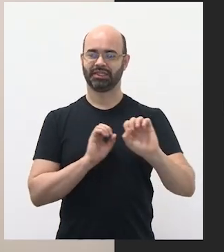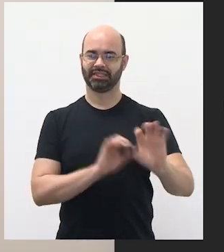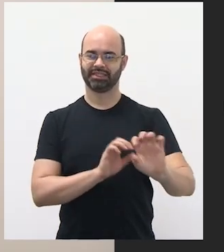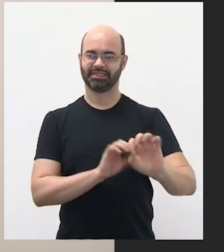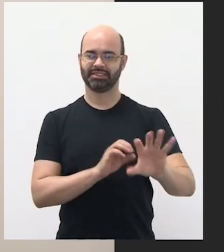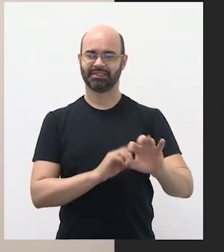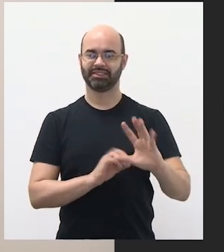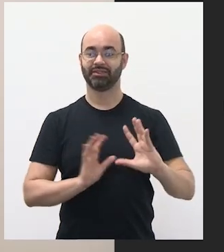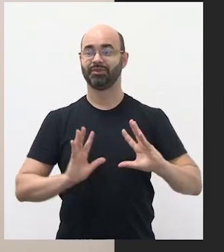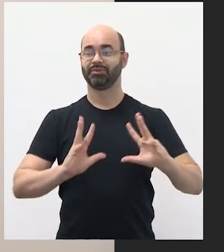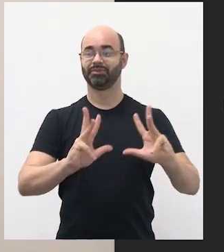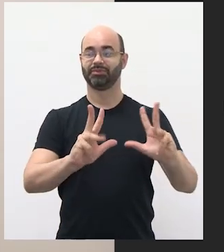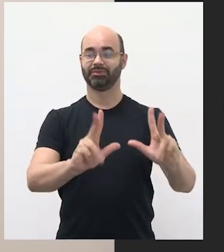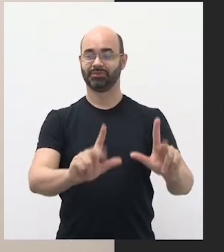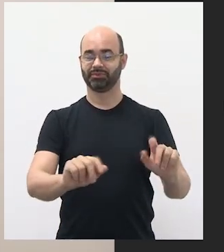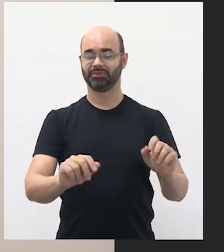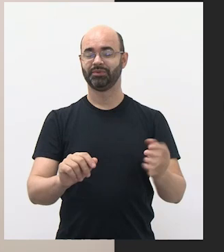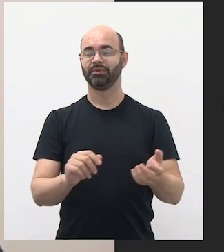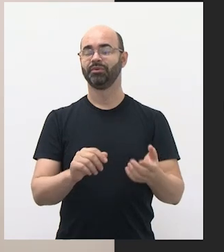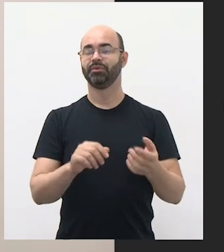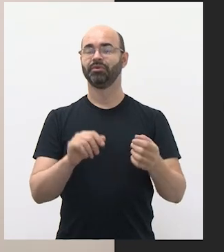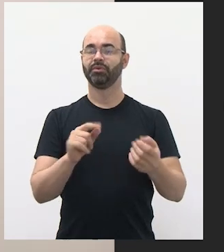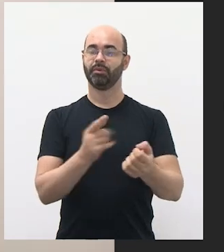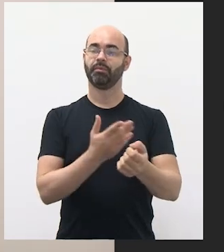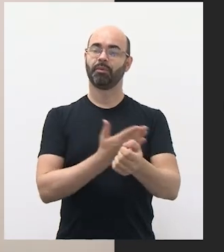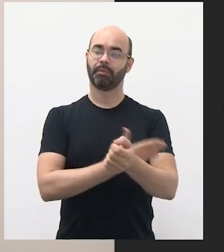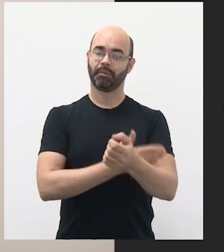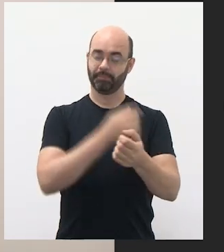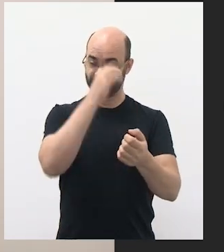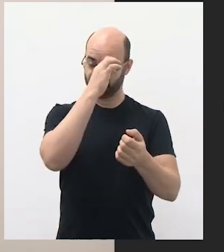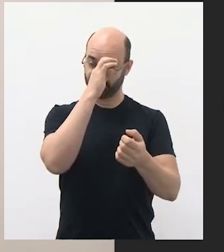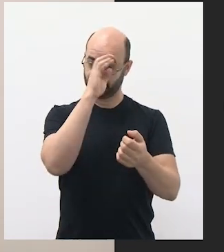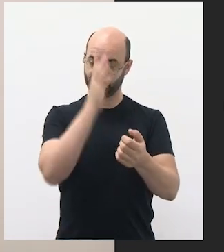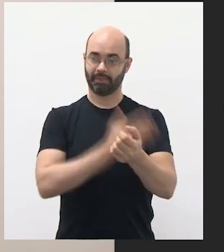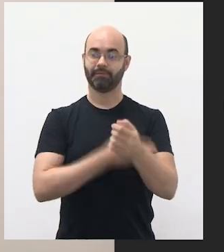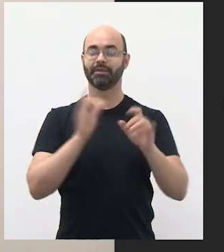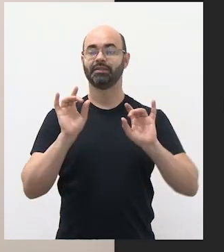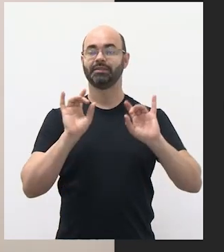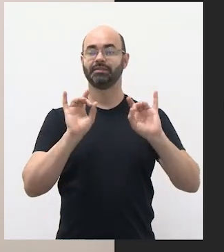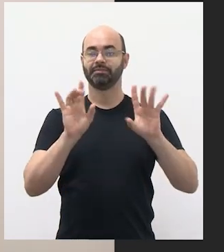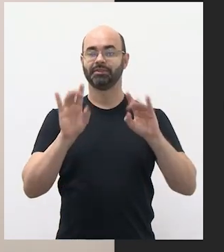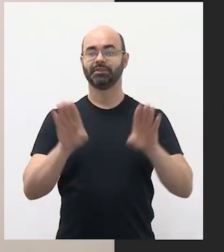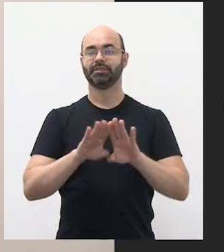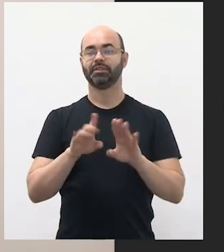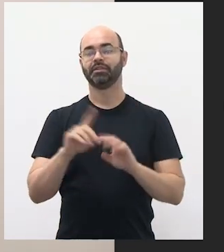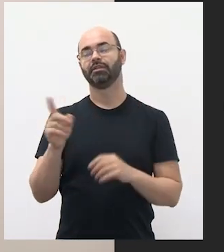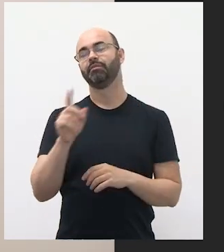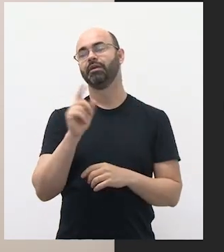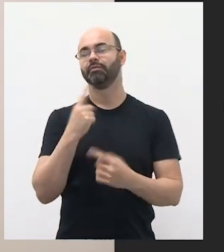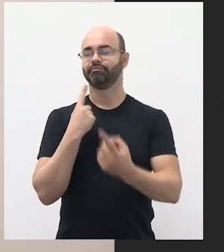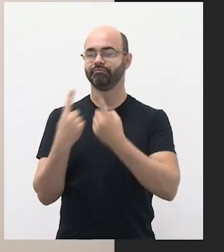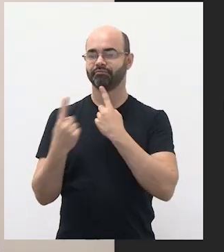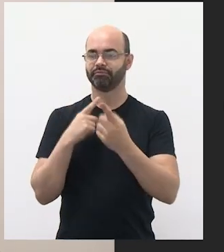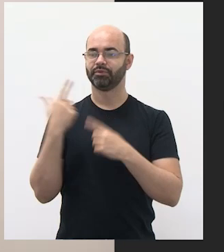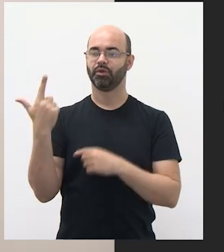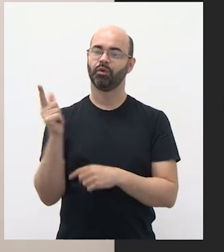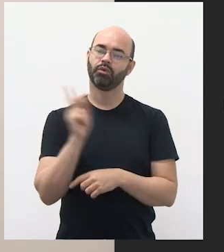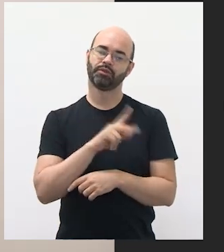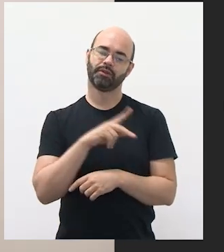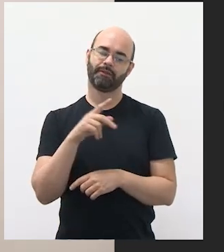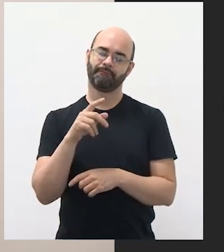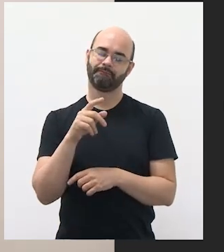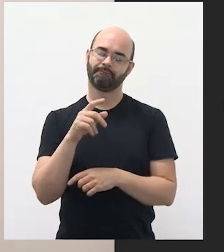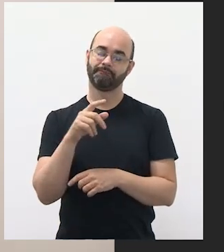de pastas especiais, tem os interlocutores da diversidade, para a educação, para a diversidade sexual e de gênero. Todas as